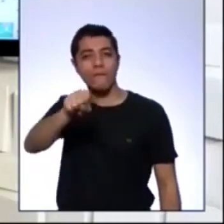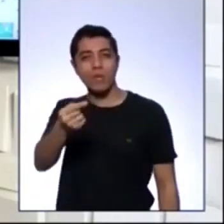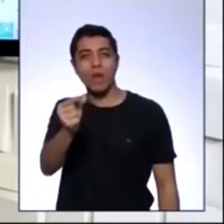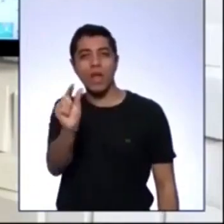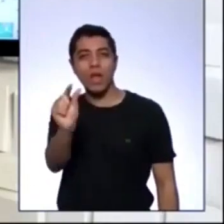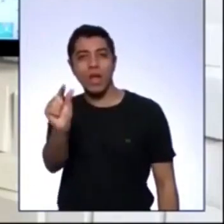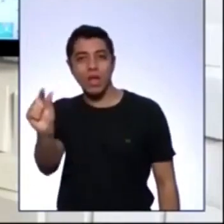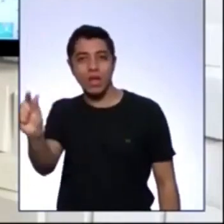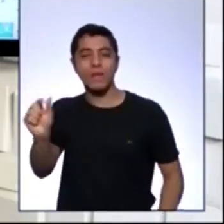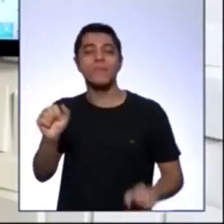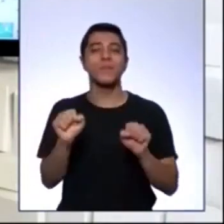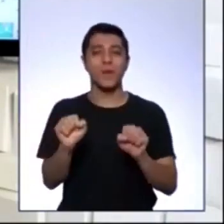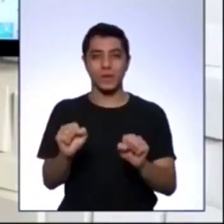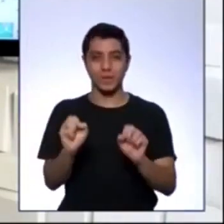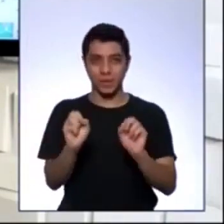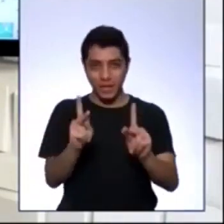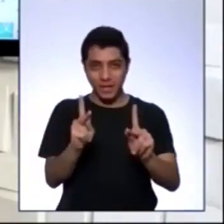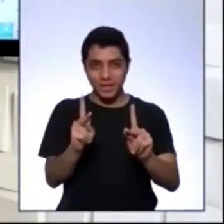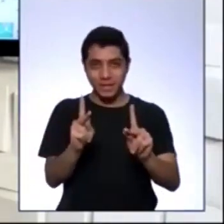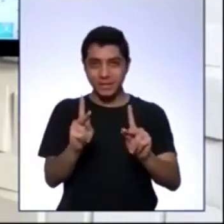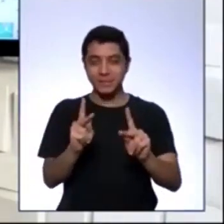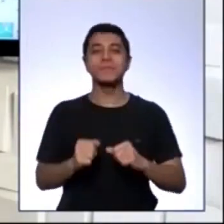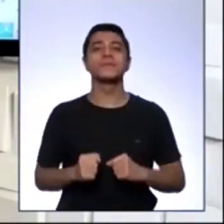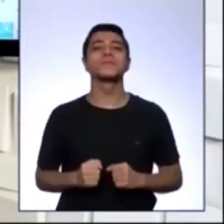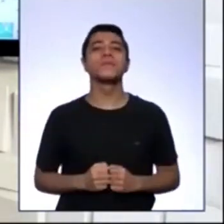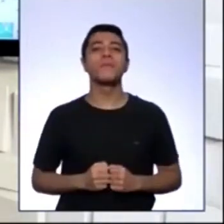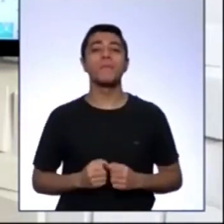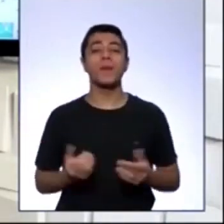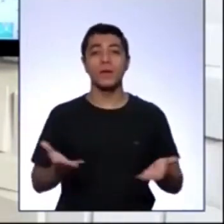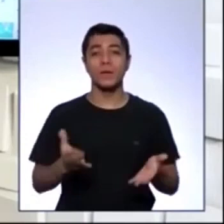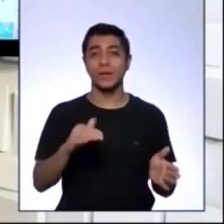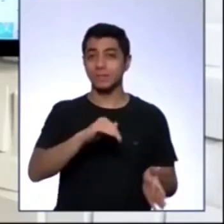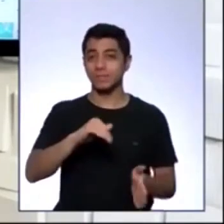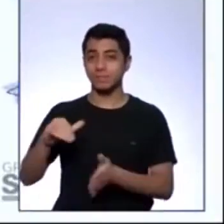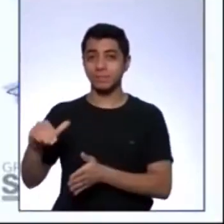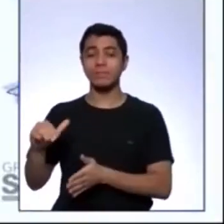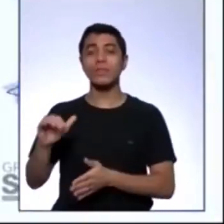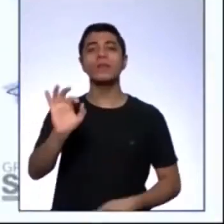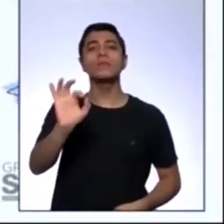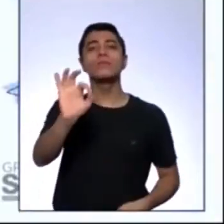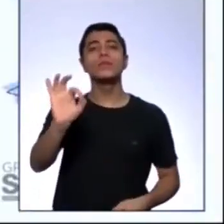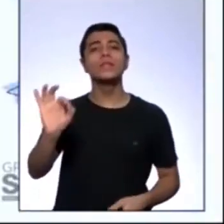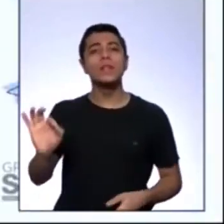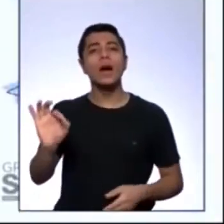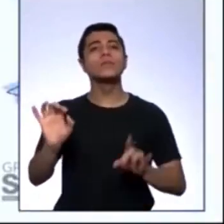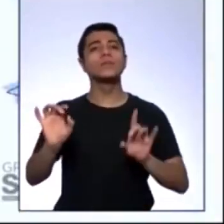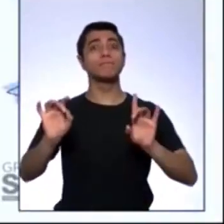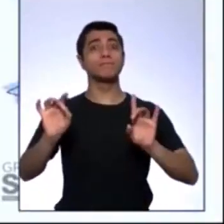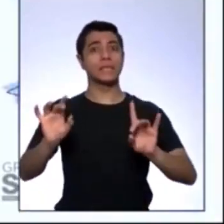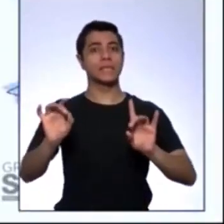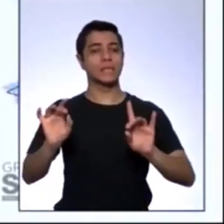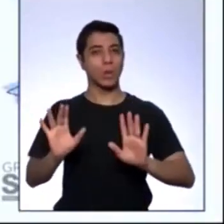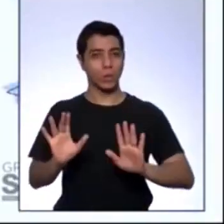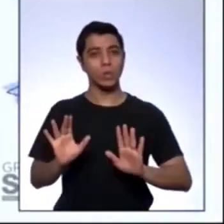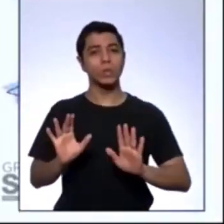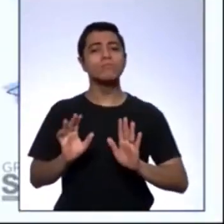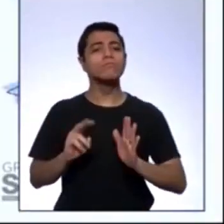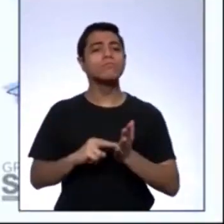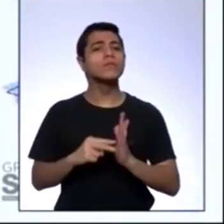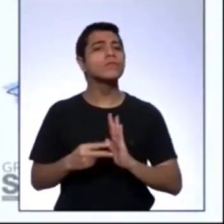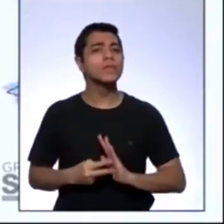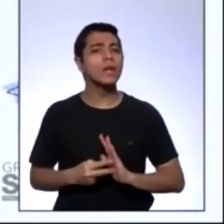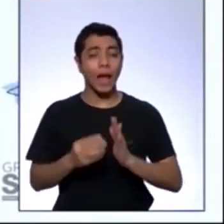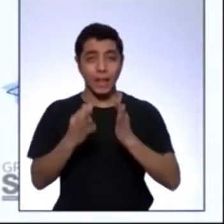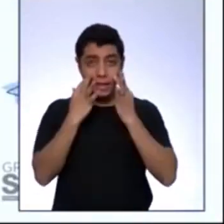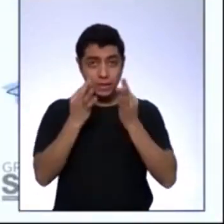Rapaz agora olha porcentagem especiais 10% galera pelo amor